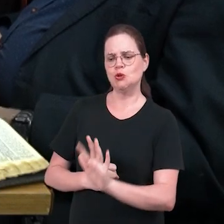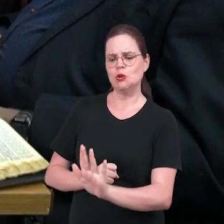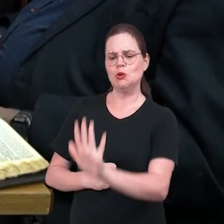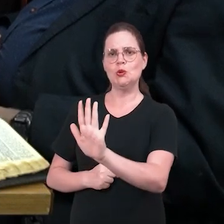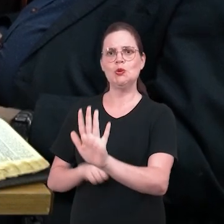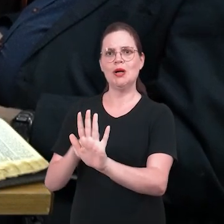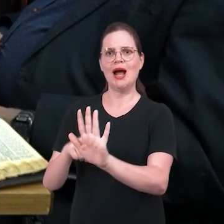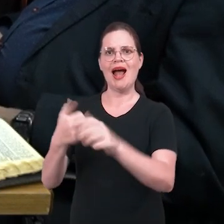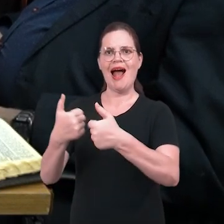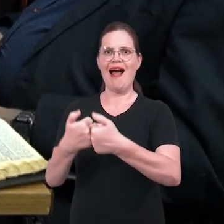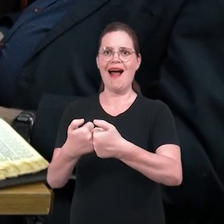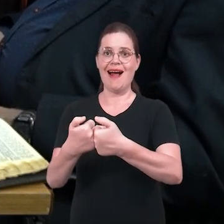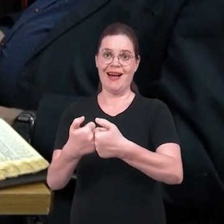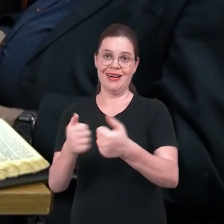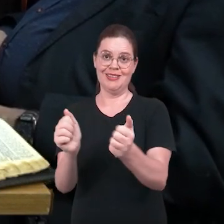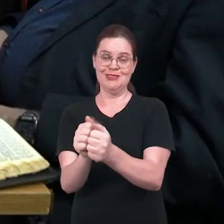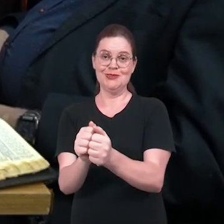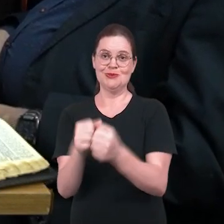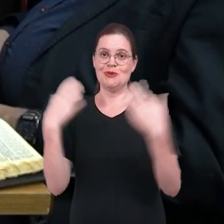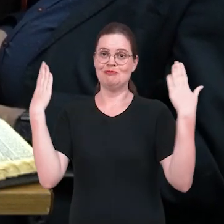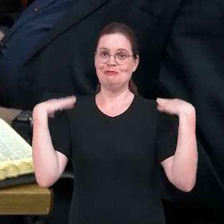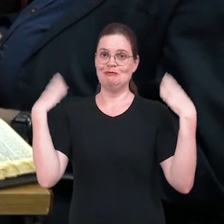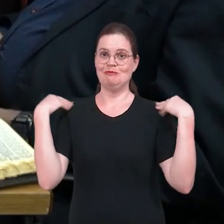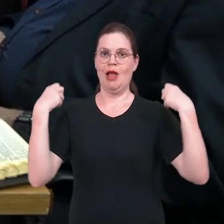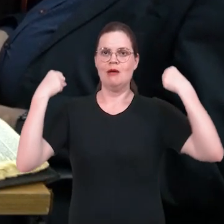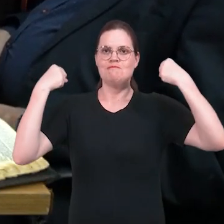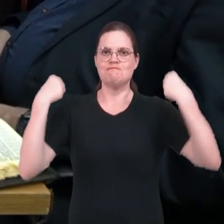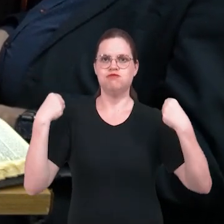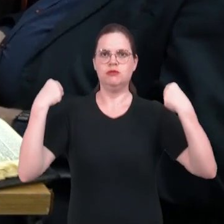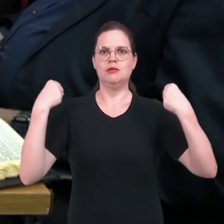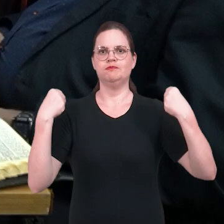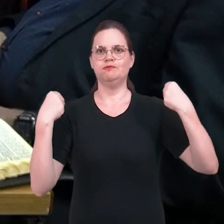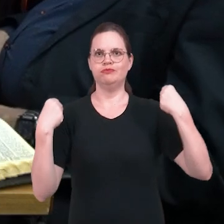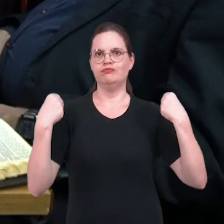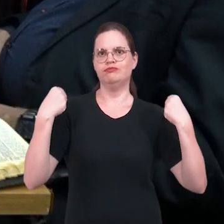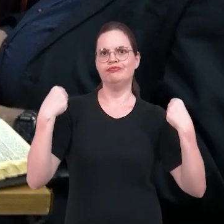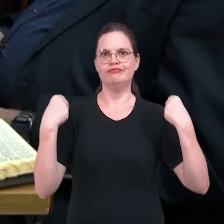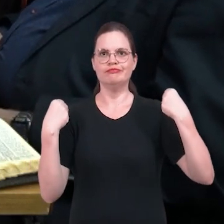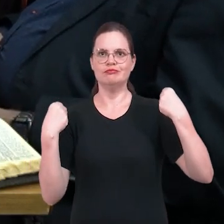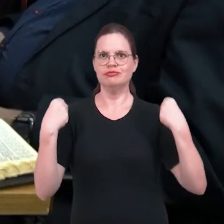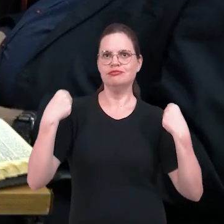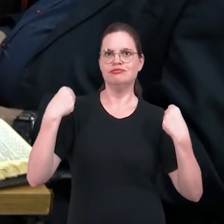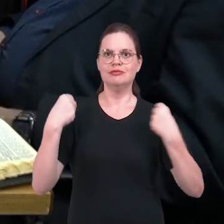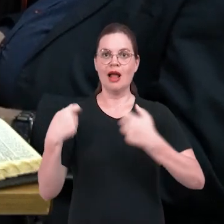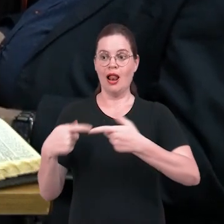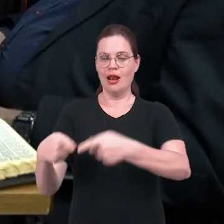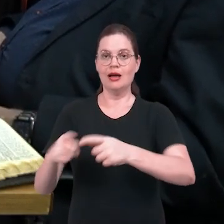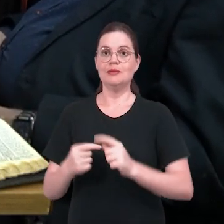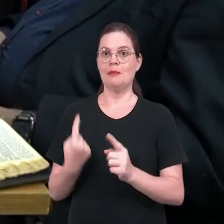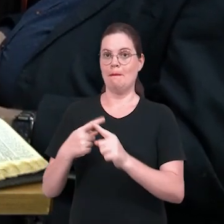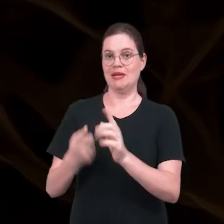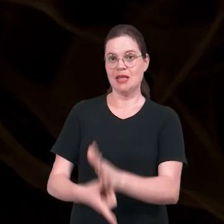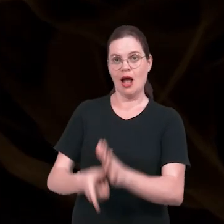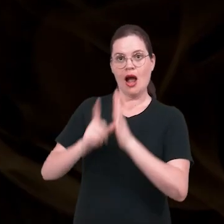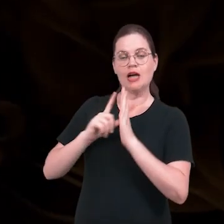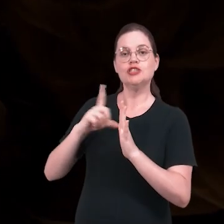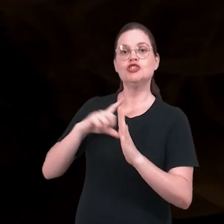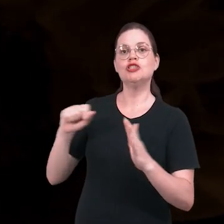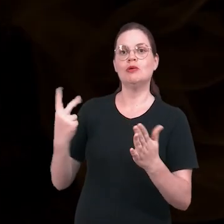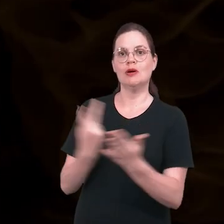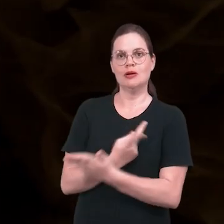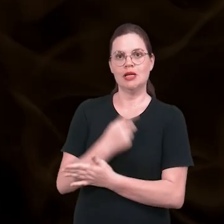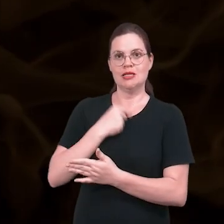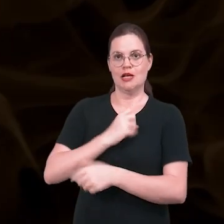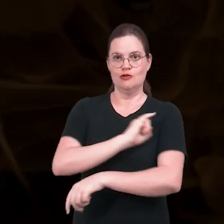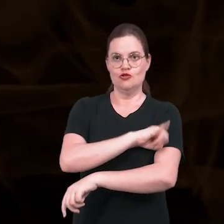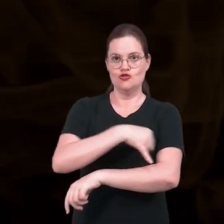né? Com a arca. Com a arca. Né? Aliás, há um texto muito interessante, pouco antes disso, que é na passagem do Jordão. Por esse caminho